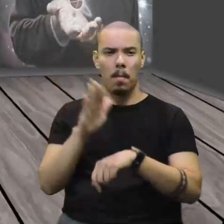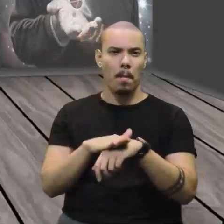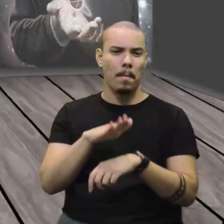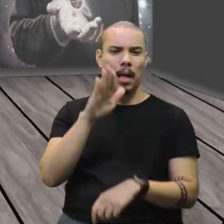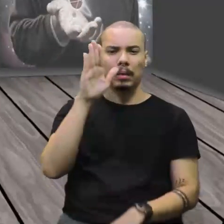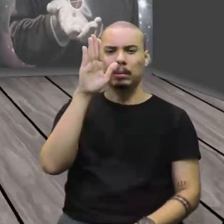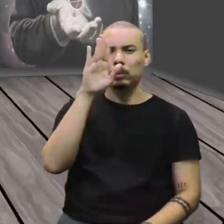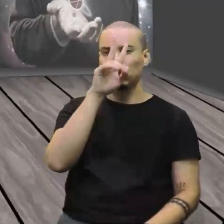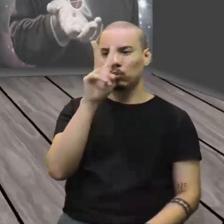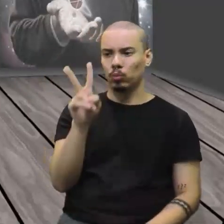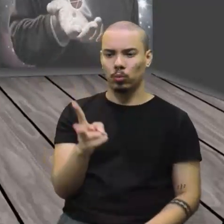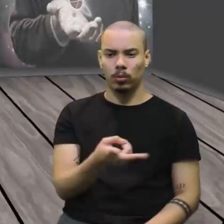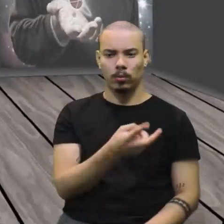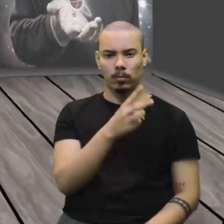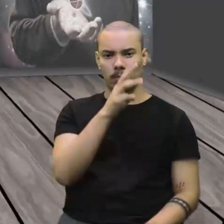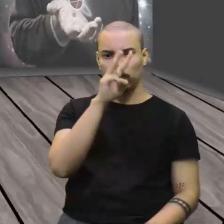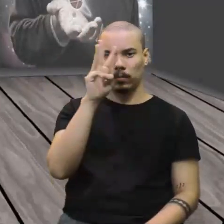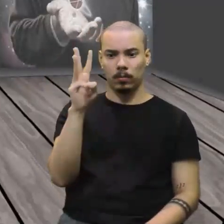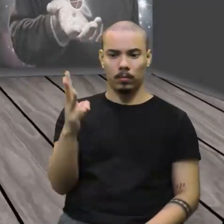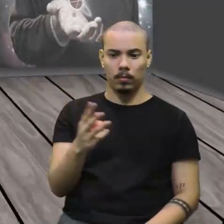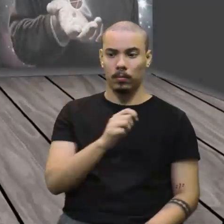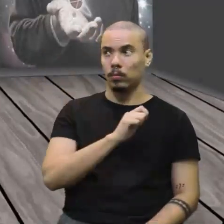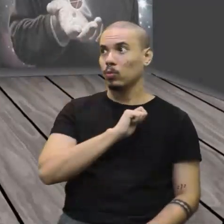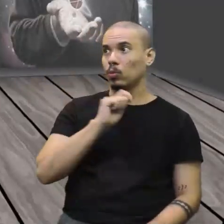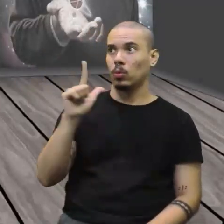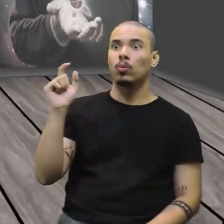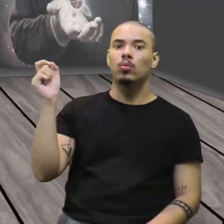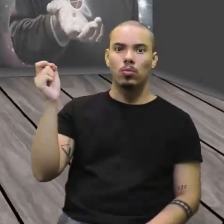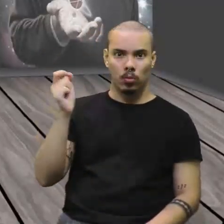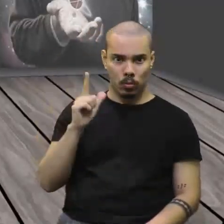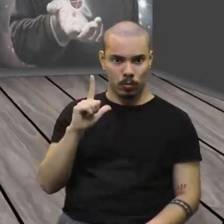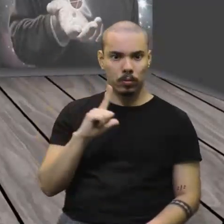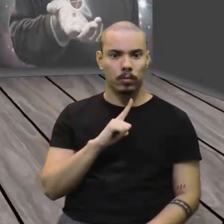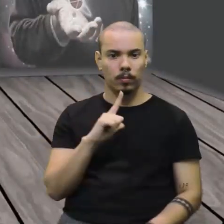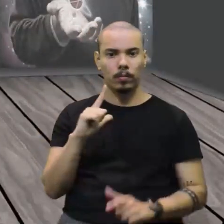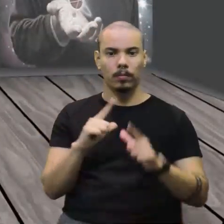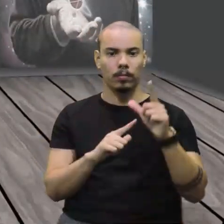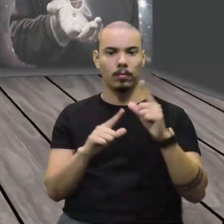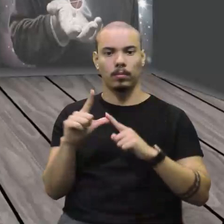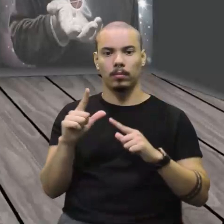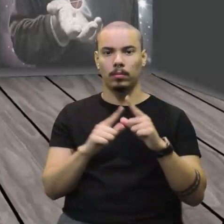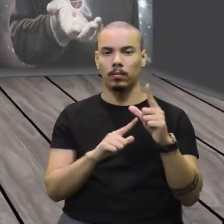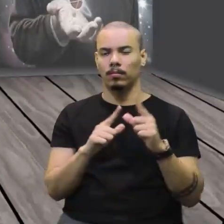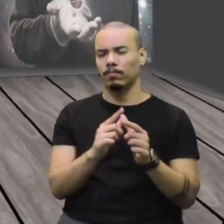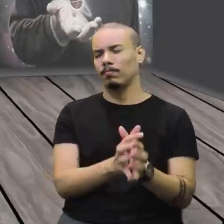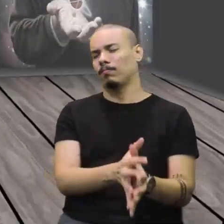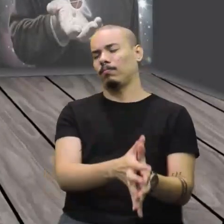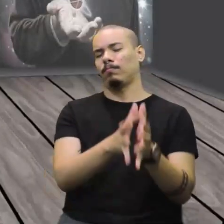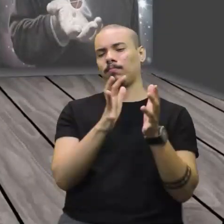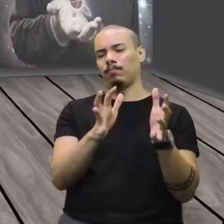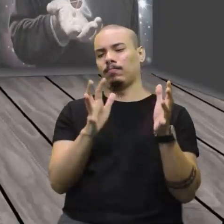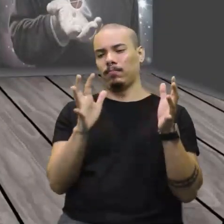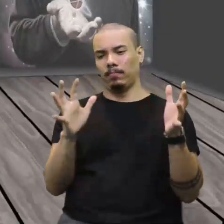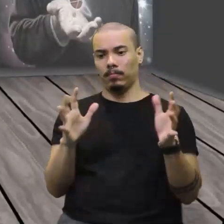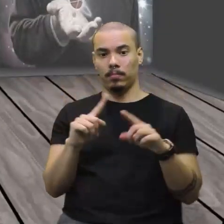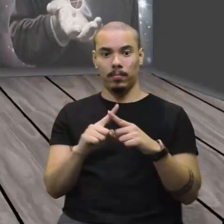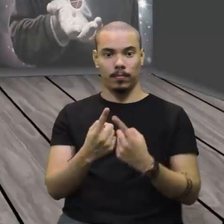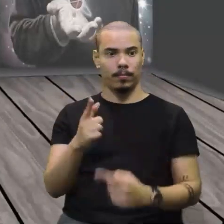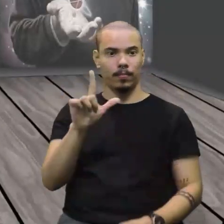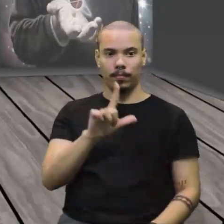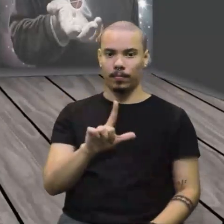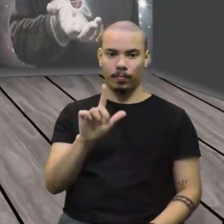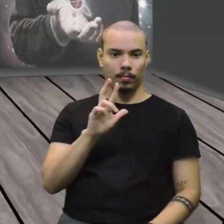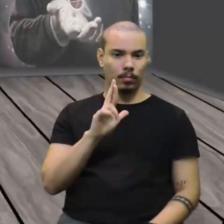1.000, 2.000 vezes a massa do Sol, Justamente. Né? Então são estrelas imensas, só que lógico, né? Não